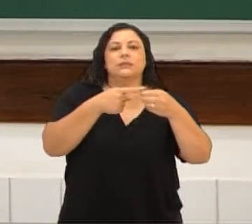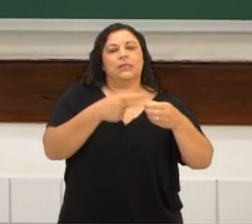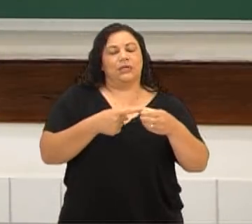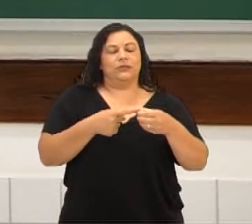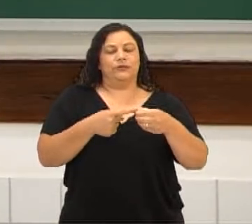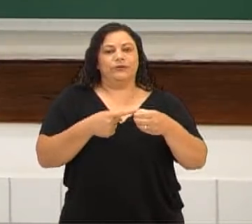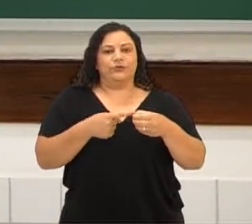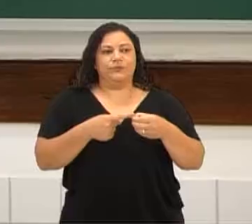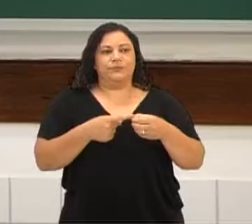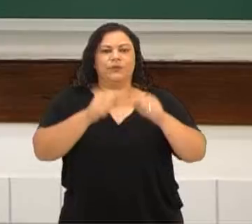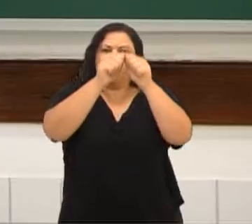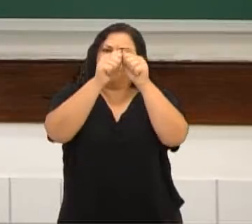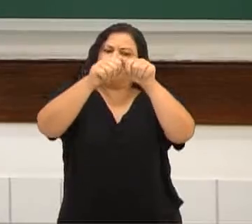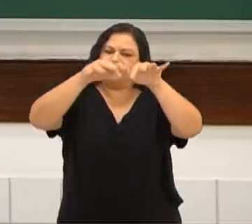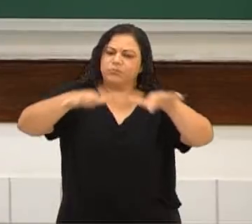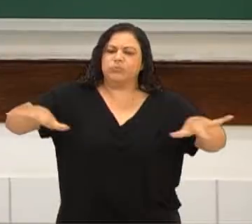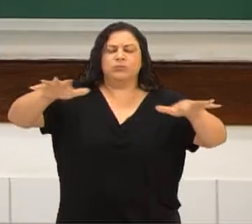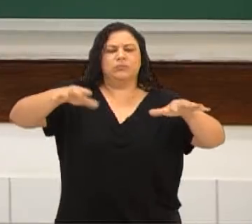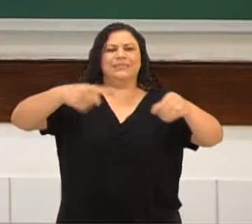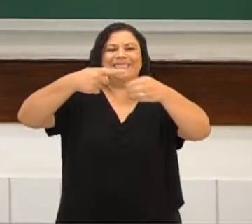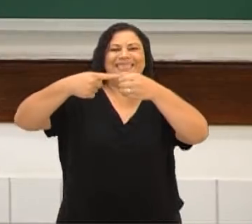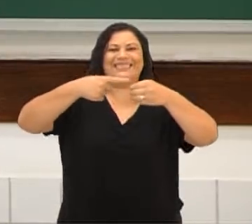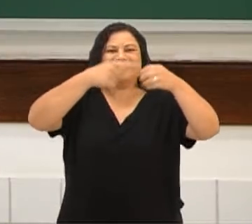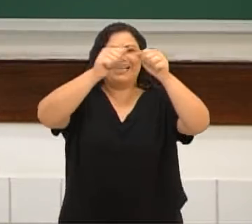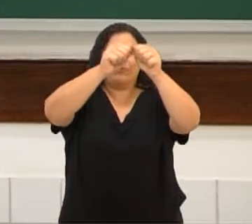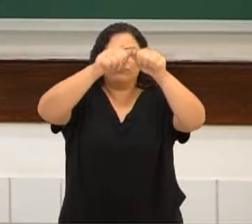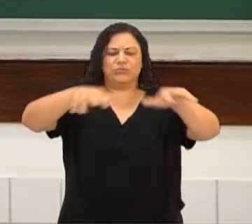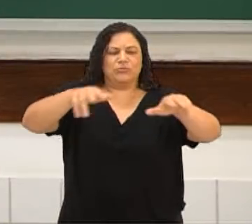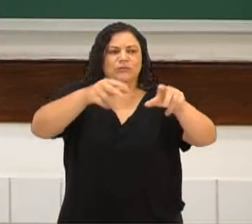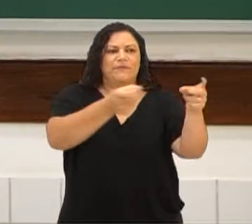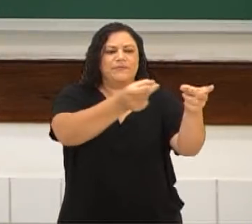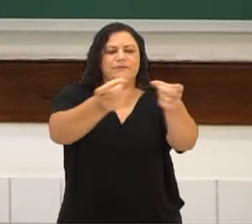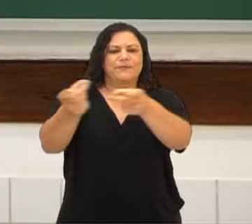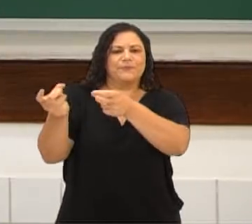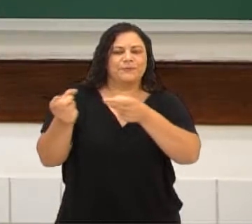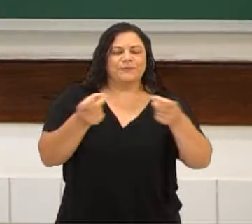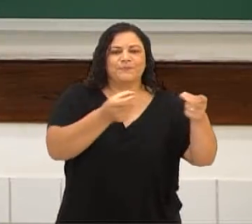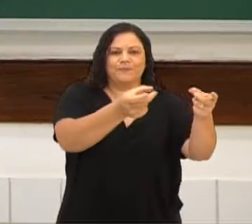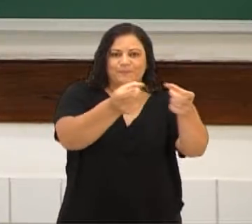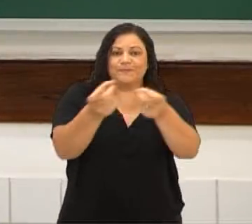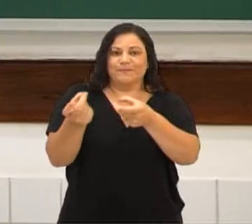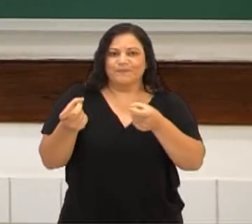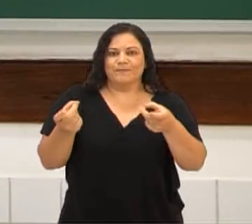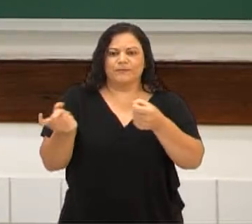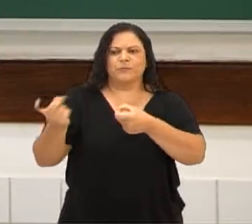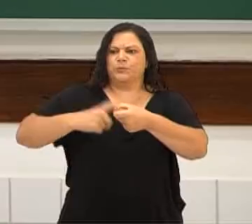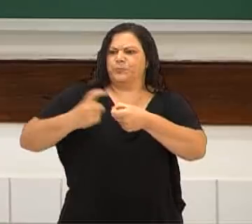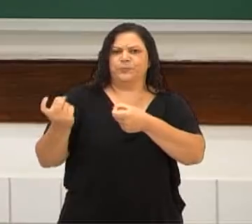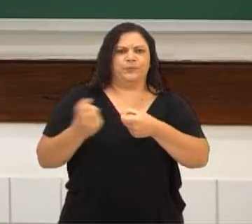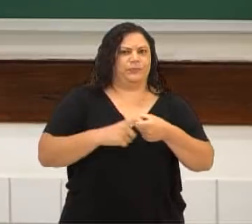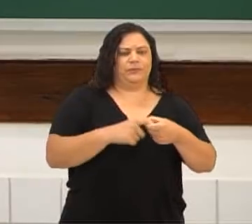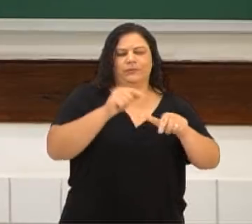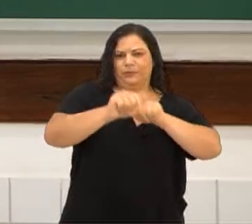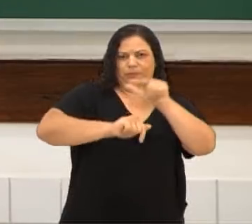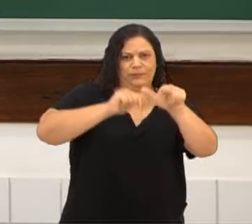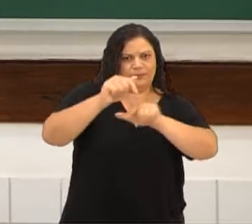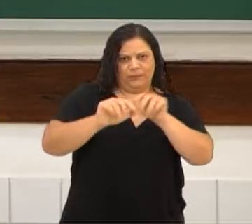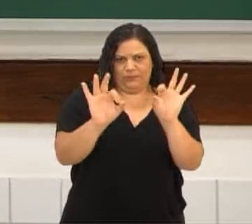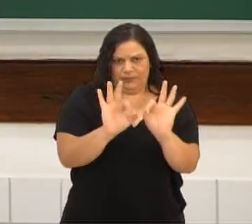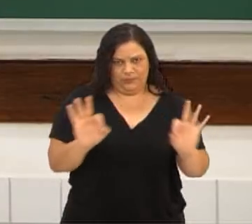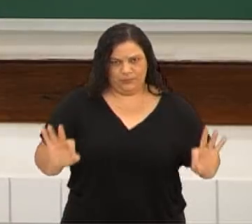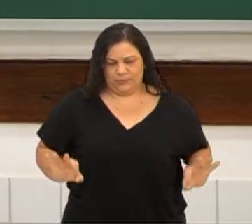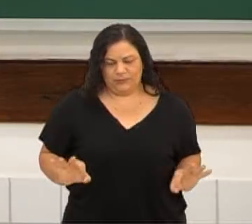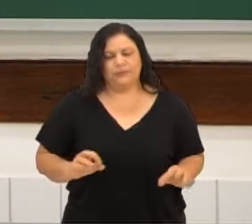que se espalha pela cidade, né, realizando comércio, né, informalmente, sem vínculo empregatício, sem uma